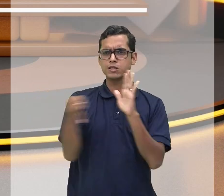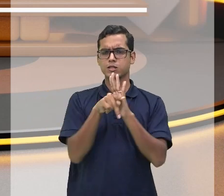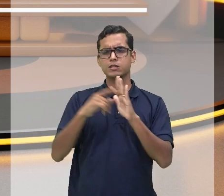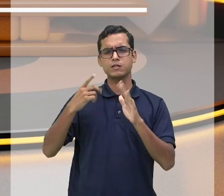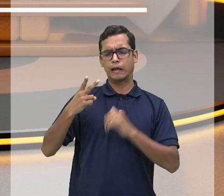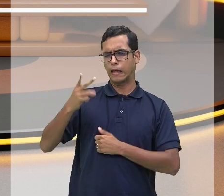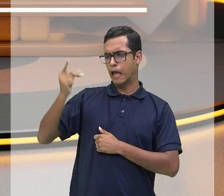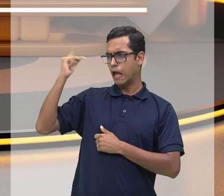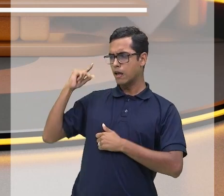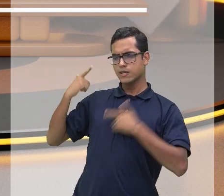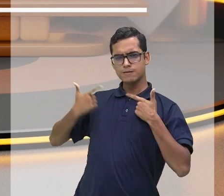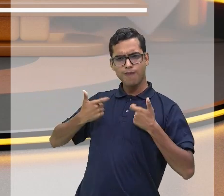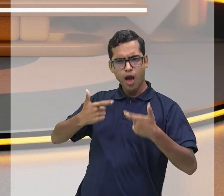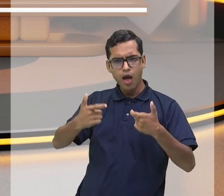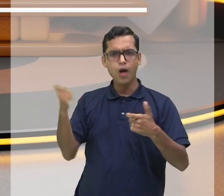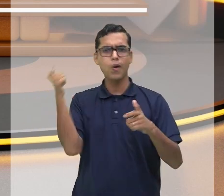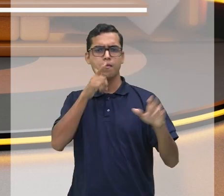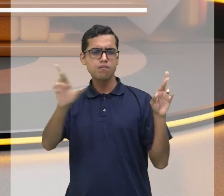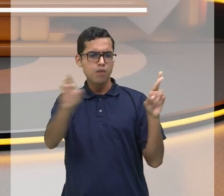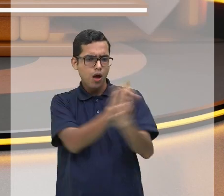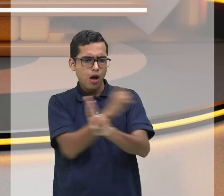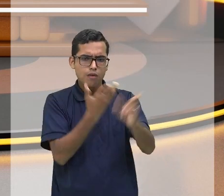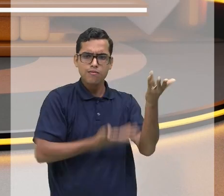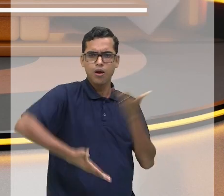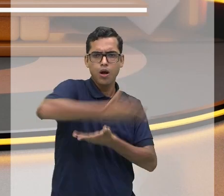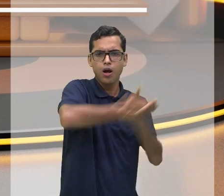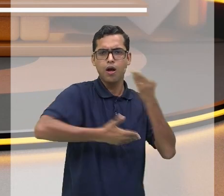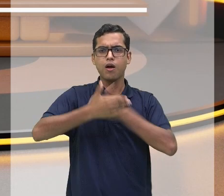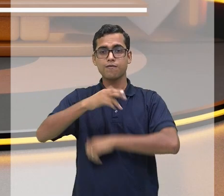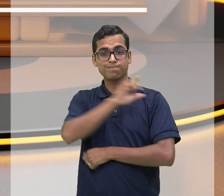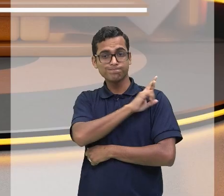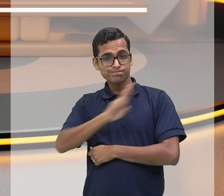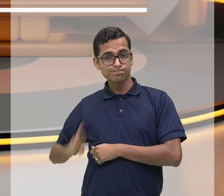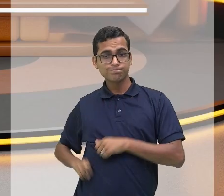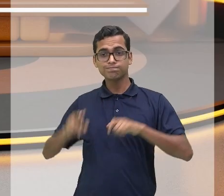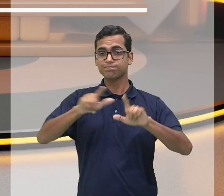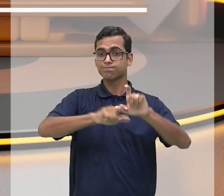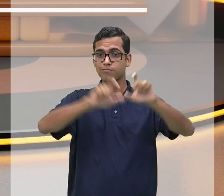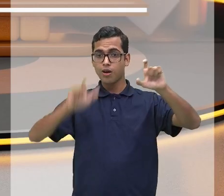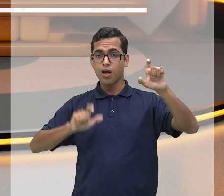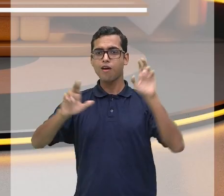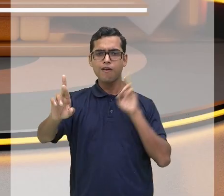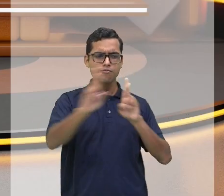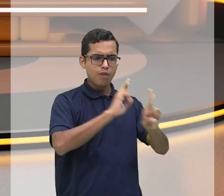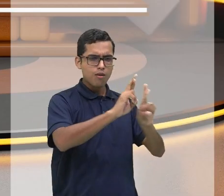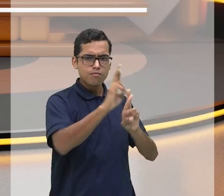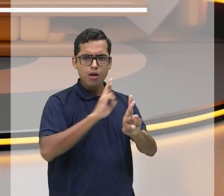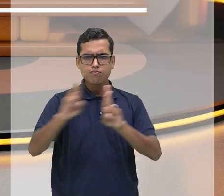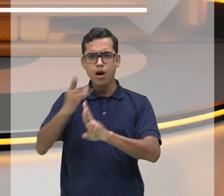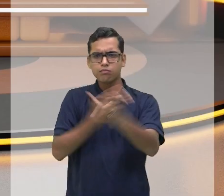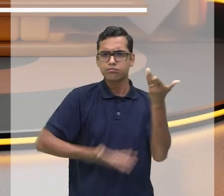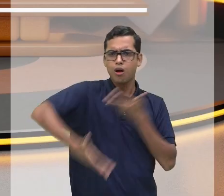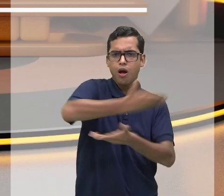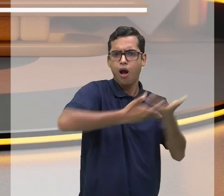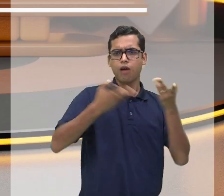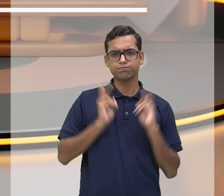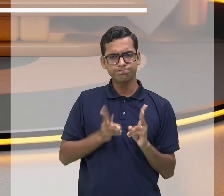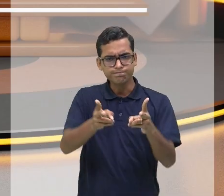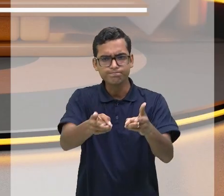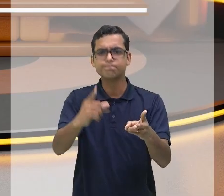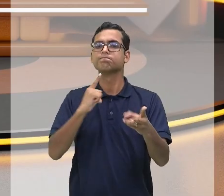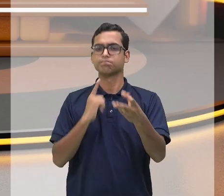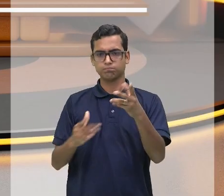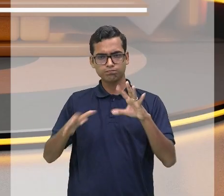né, de manter essas relações com outras repúblicas independentes que formavam ali a